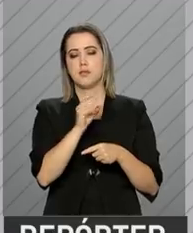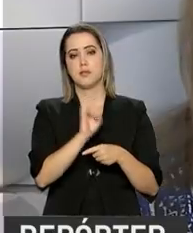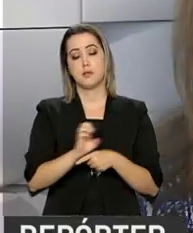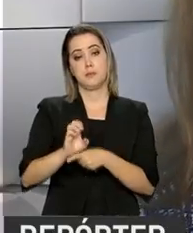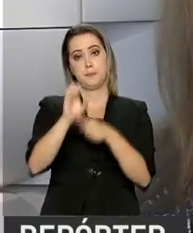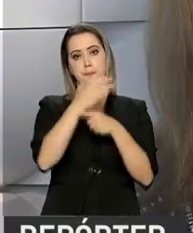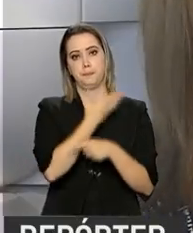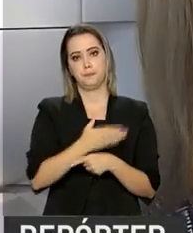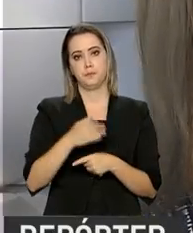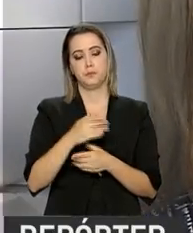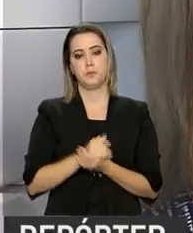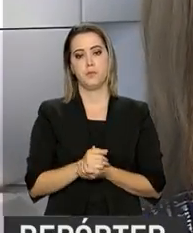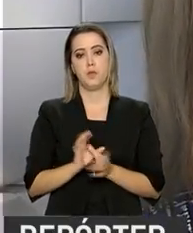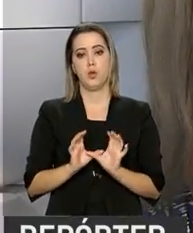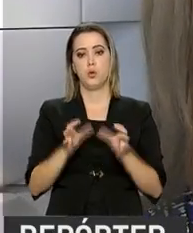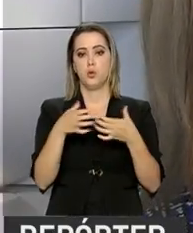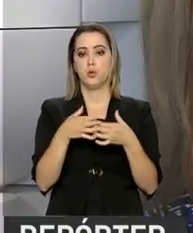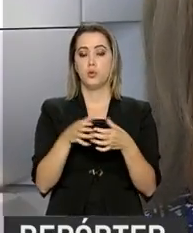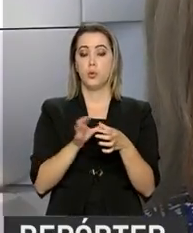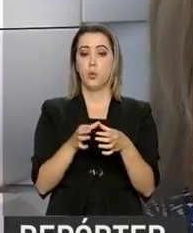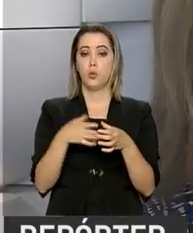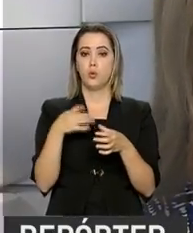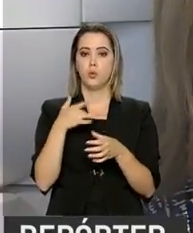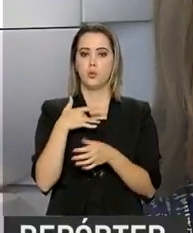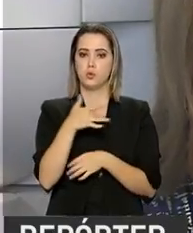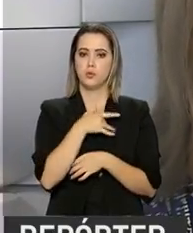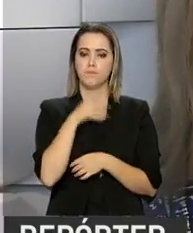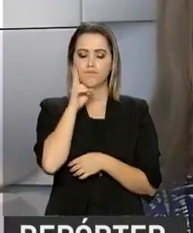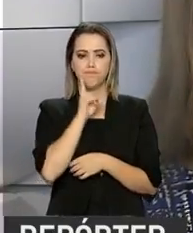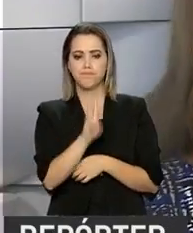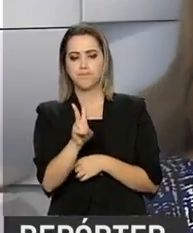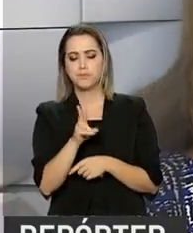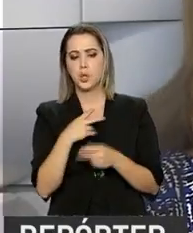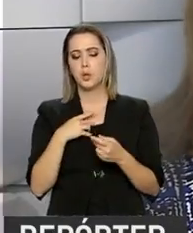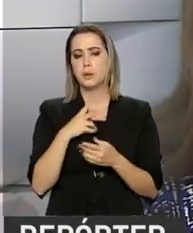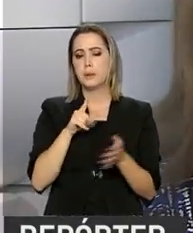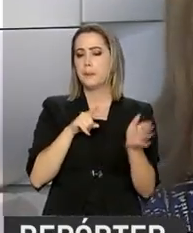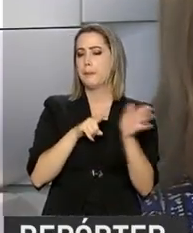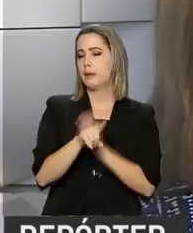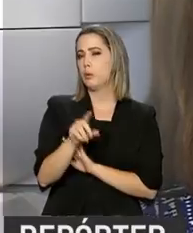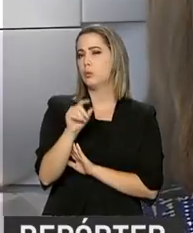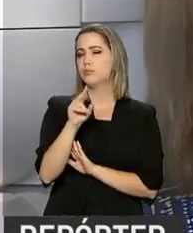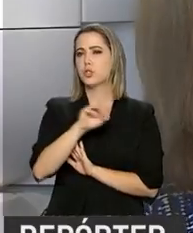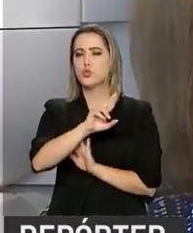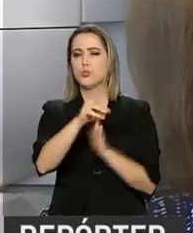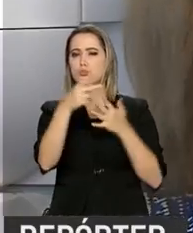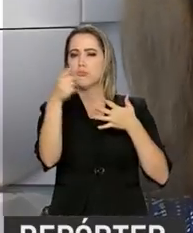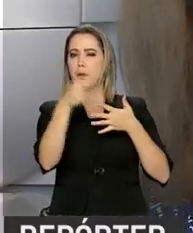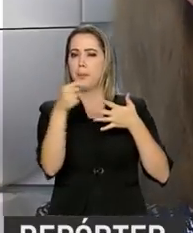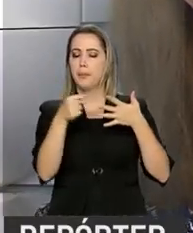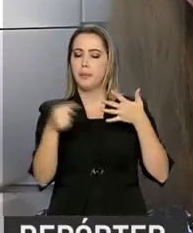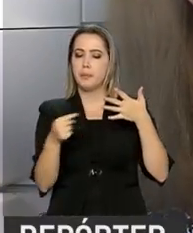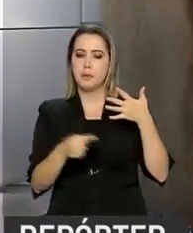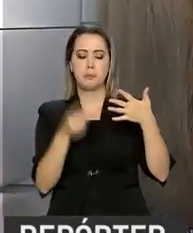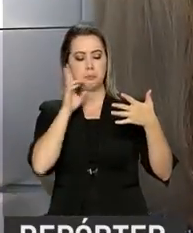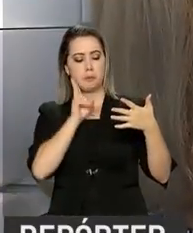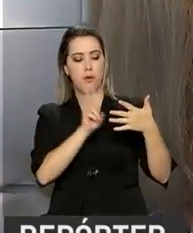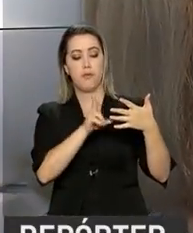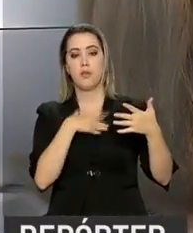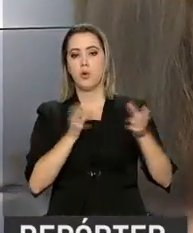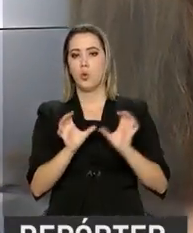existe uma equipe de saúde que vai avaliar várias questões a primeira dela é que conhecendo